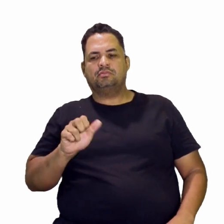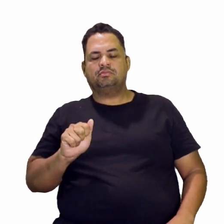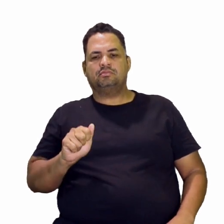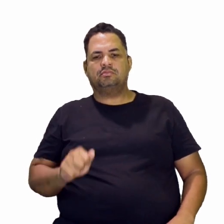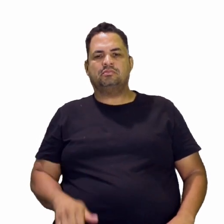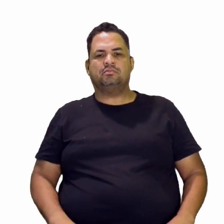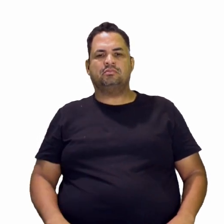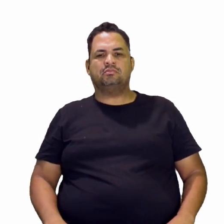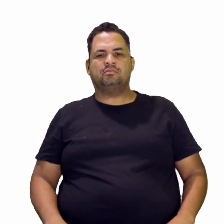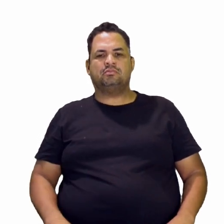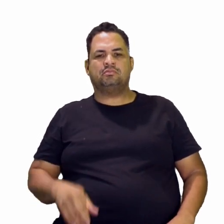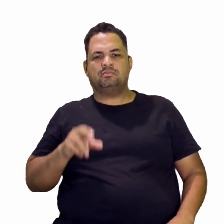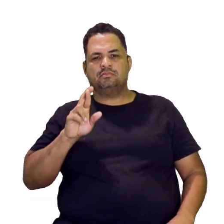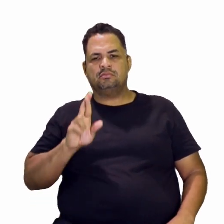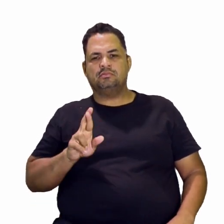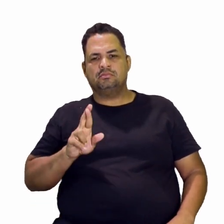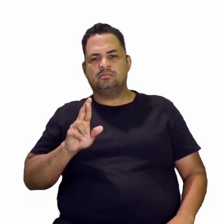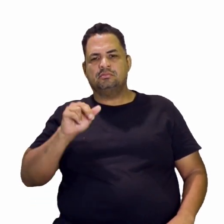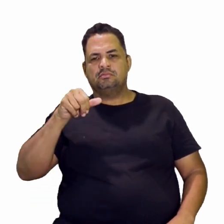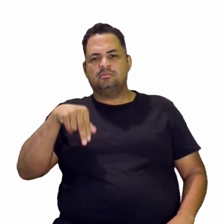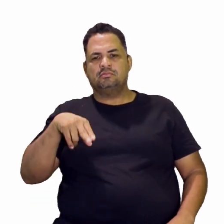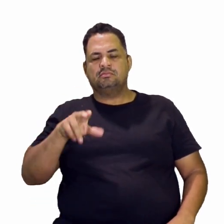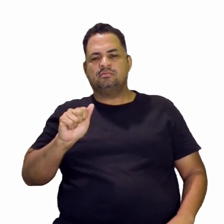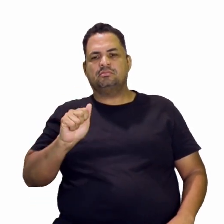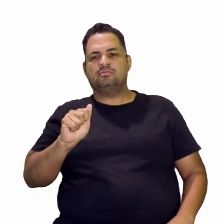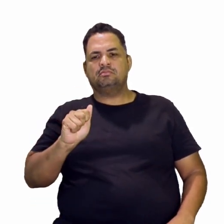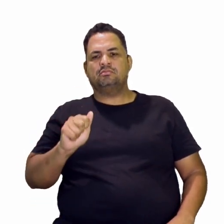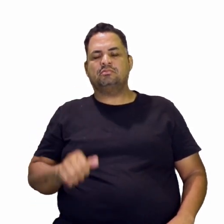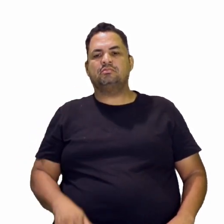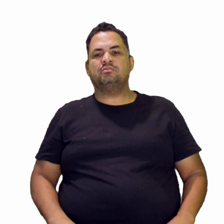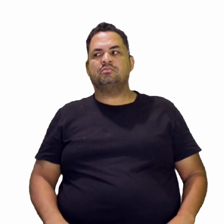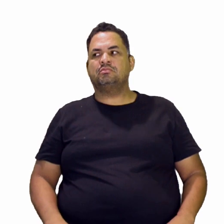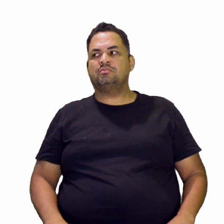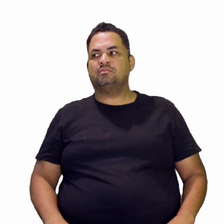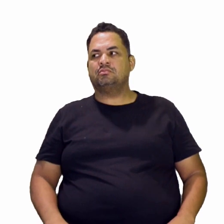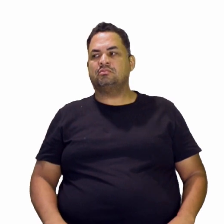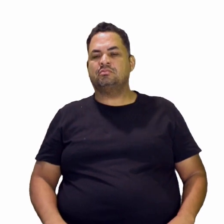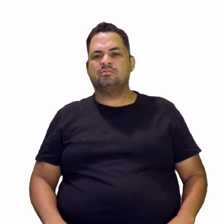de RNA são chamados de